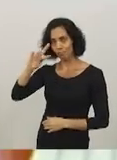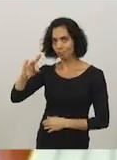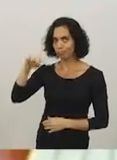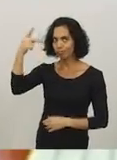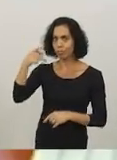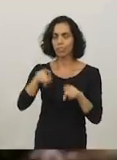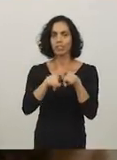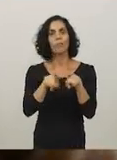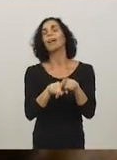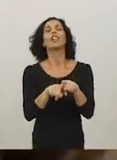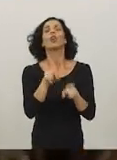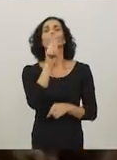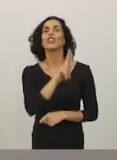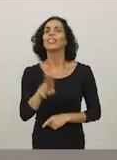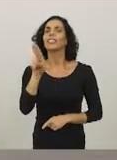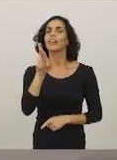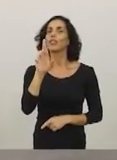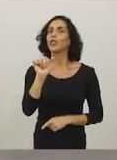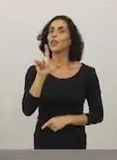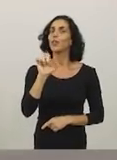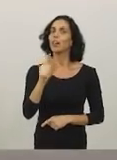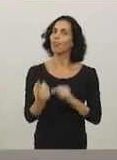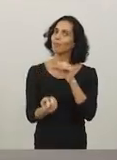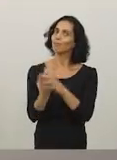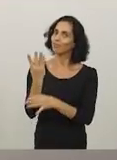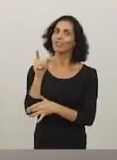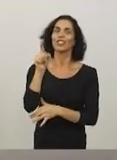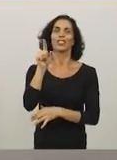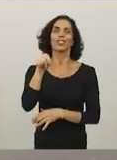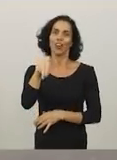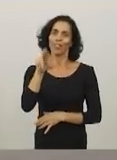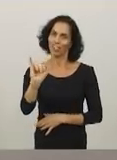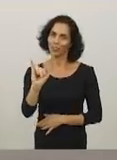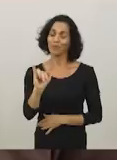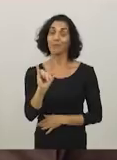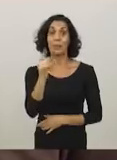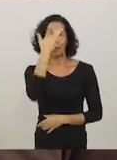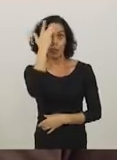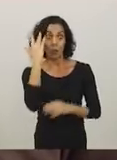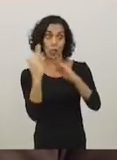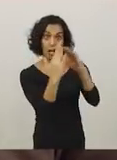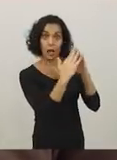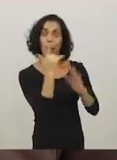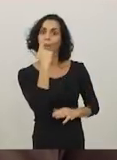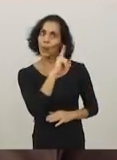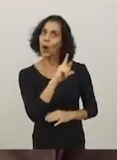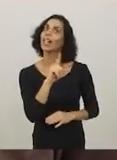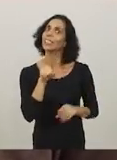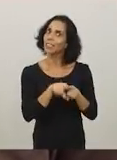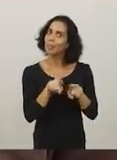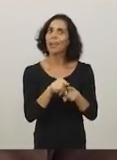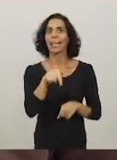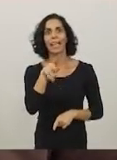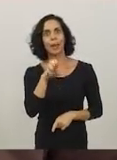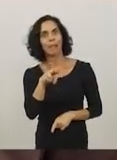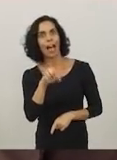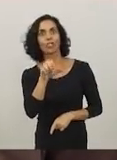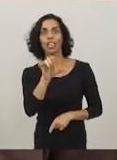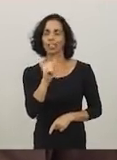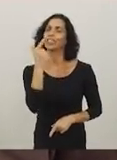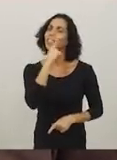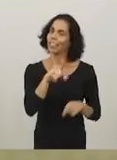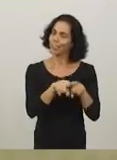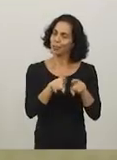o salário do professor, além de ter levado a Universidade Rural para Nova Iguaçu. Beneficia também os moradores de Queimados, Duque